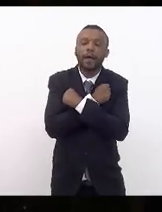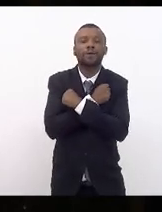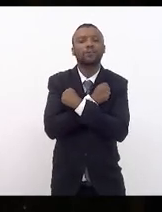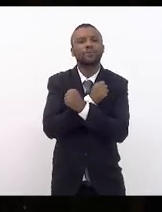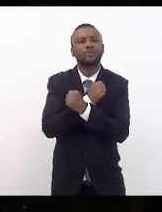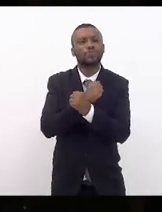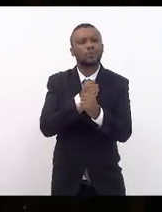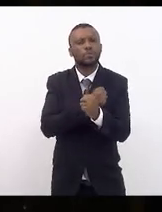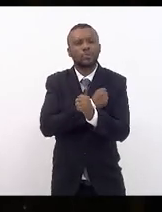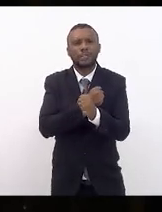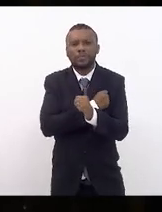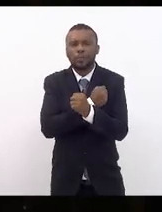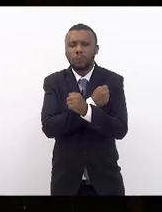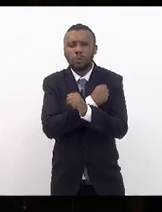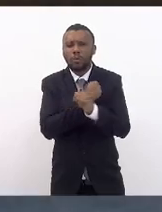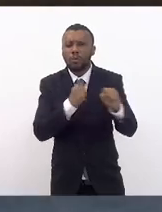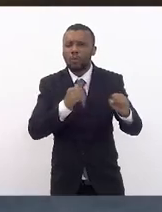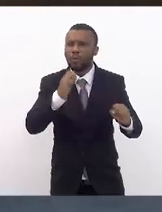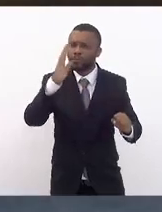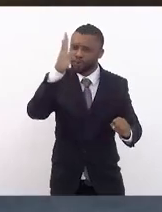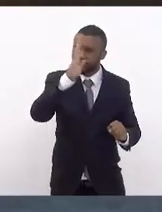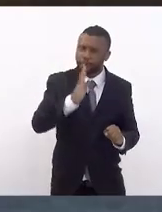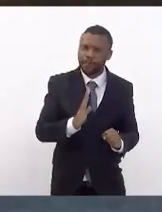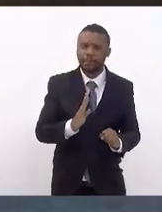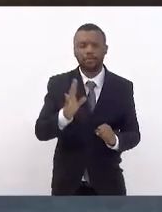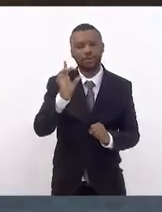Brasil. Deus os abençoe.